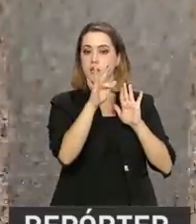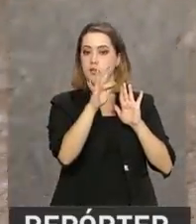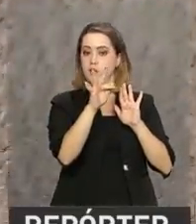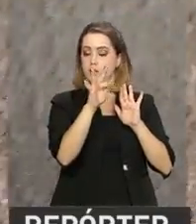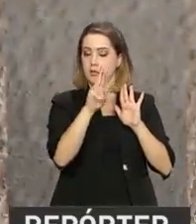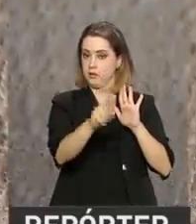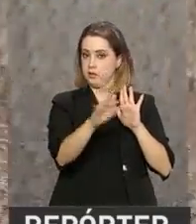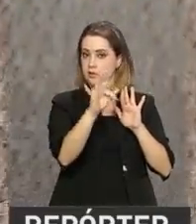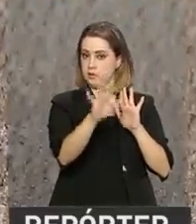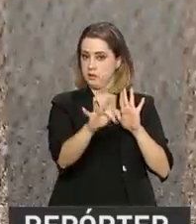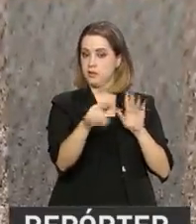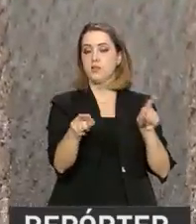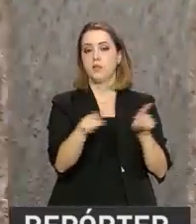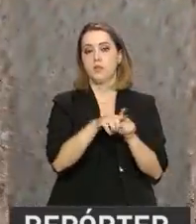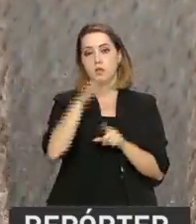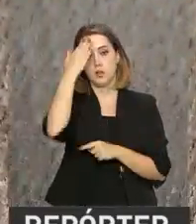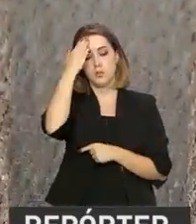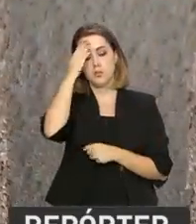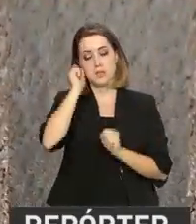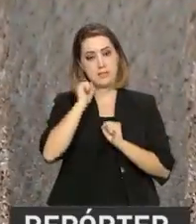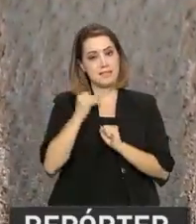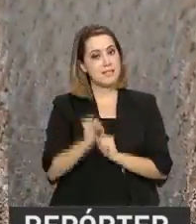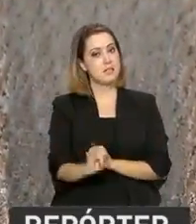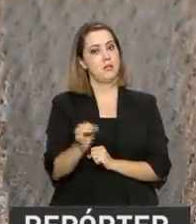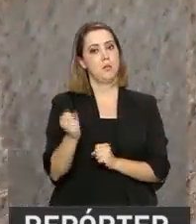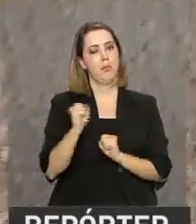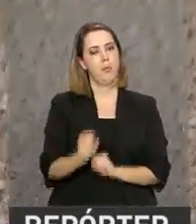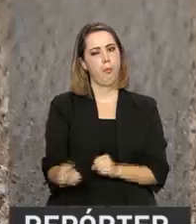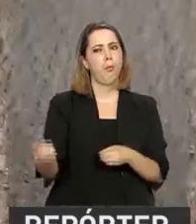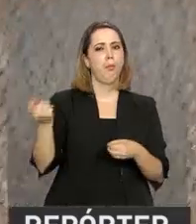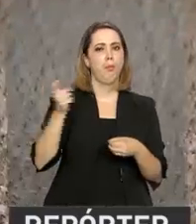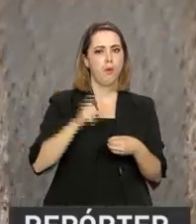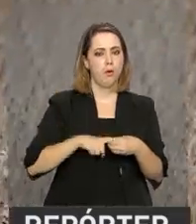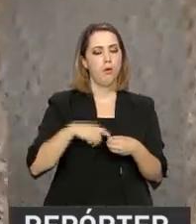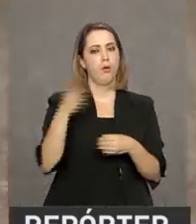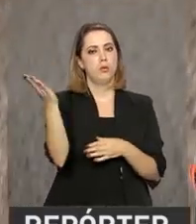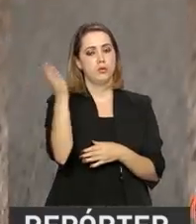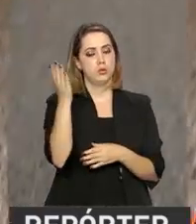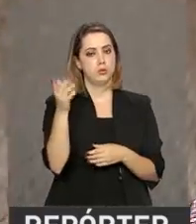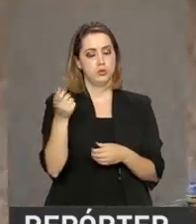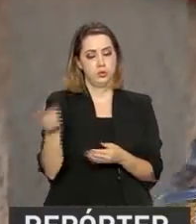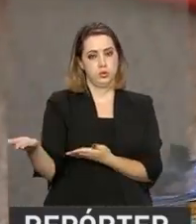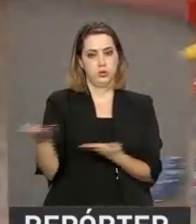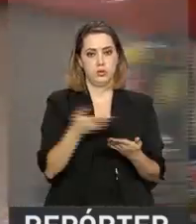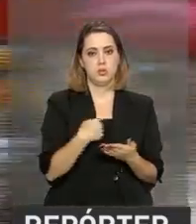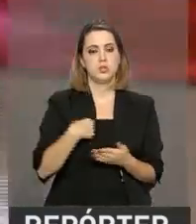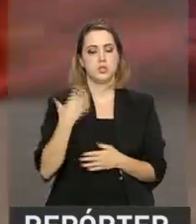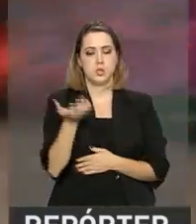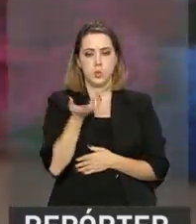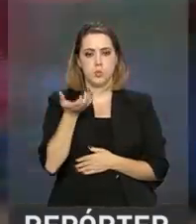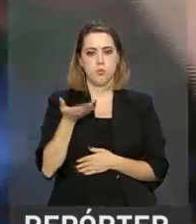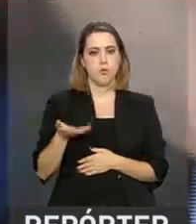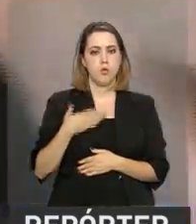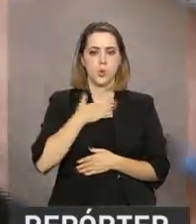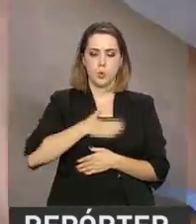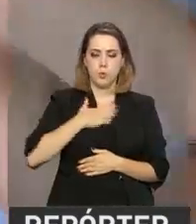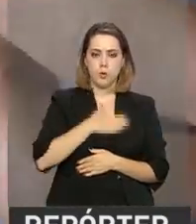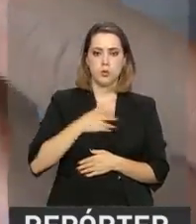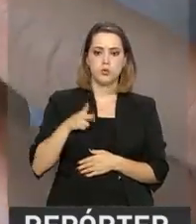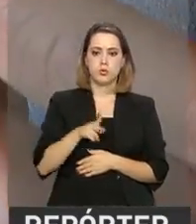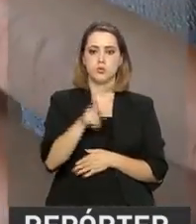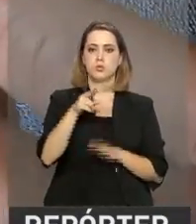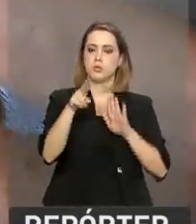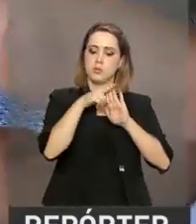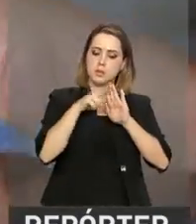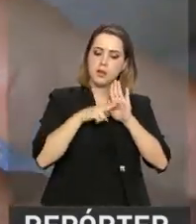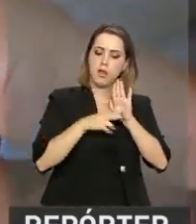sempre um um momento assim que você tem que cumprir a lei eu eu gosto sempre de seguir a risca as coisas que são